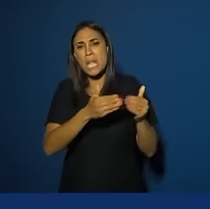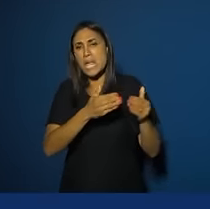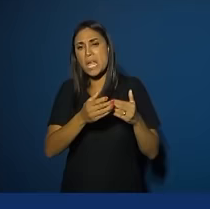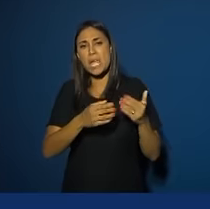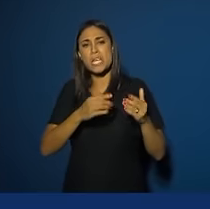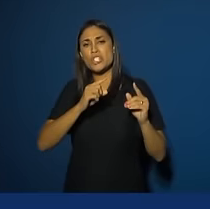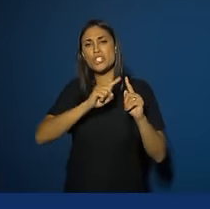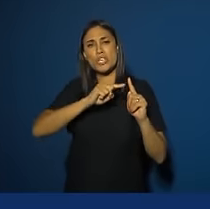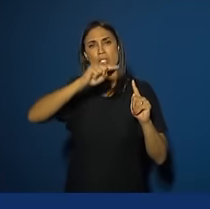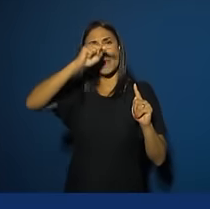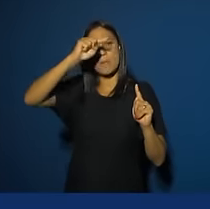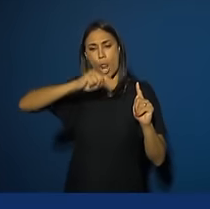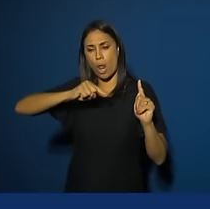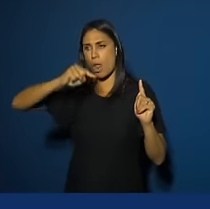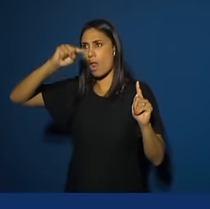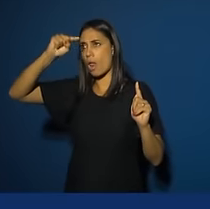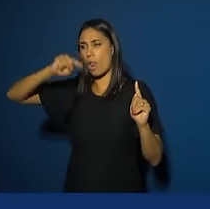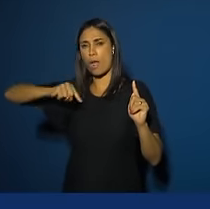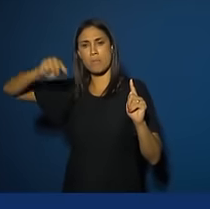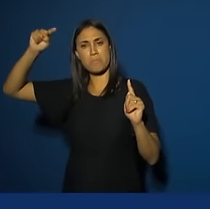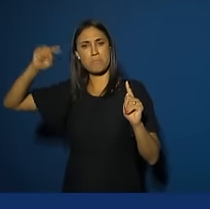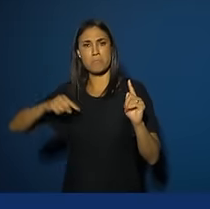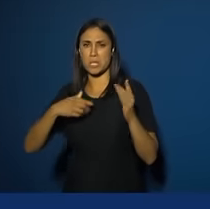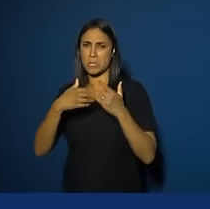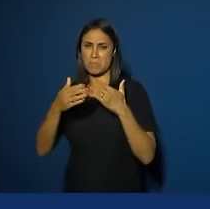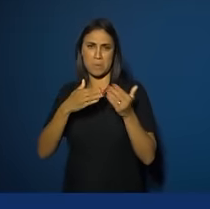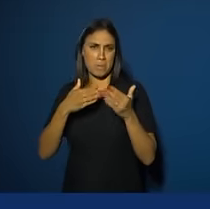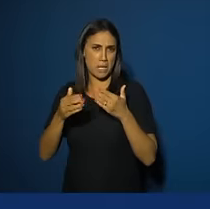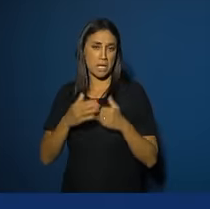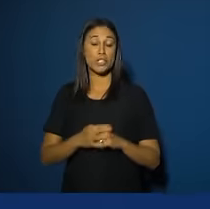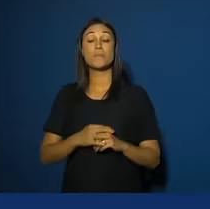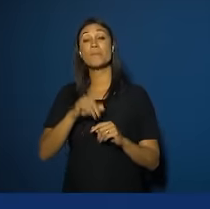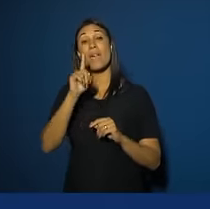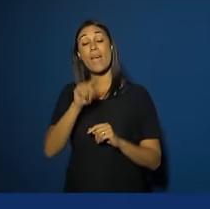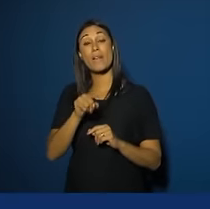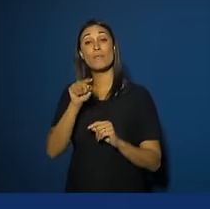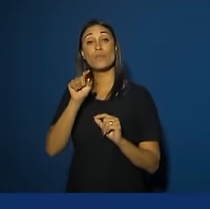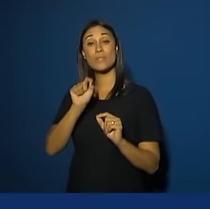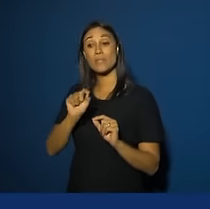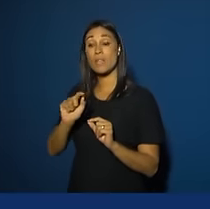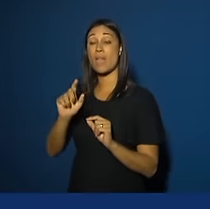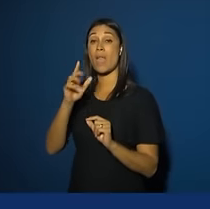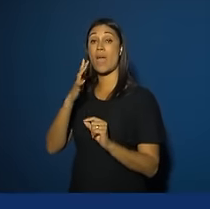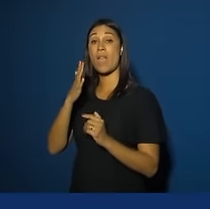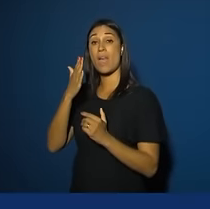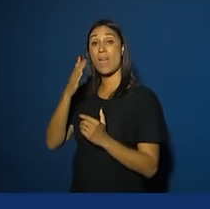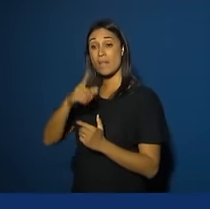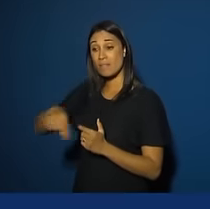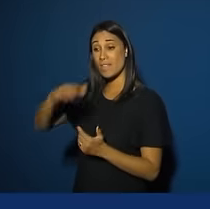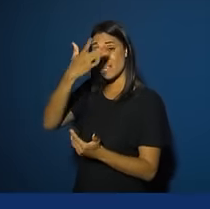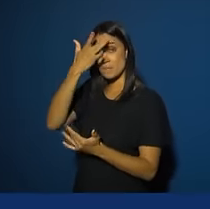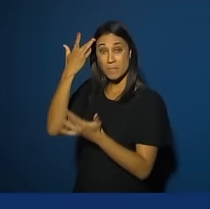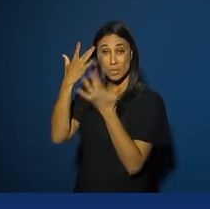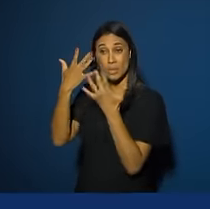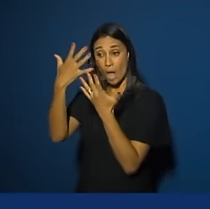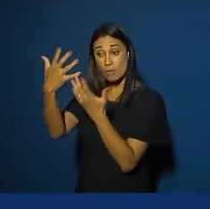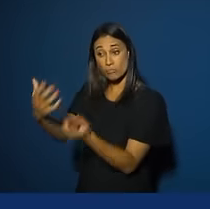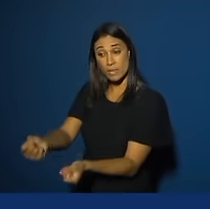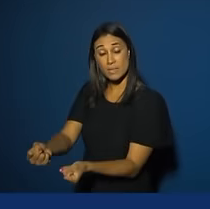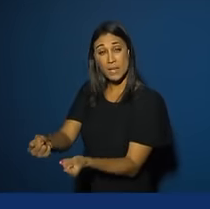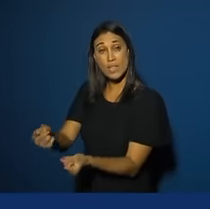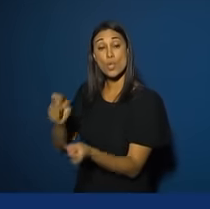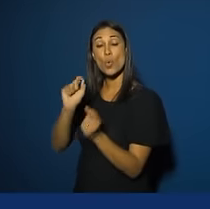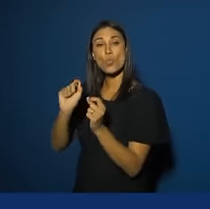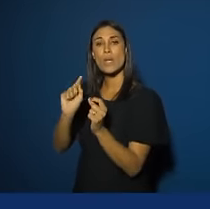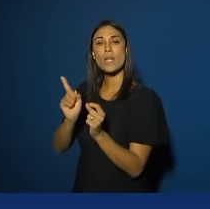considerações, vamos dizer assim, cíclicas, não é? De curtíssimo prazo, é você convencer todo mundo de que a expectativa de